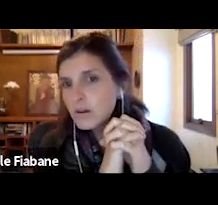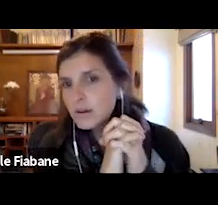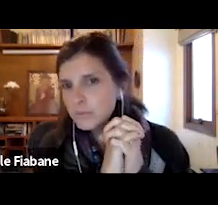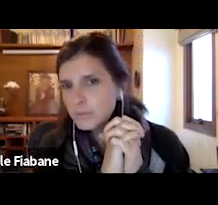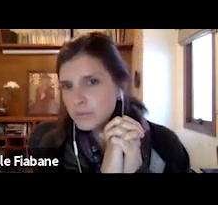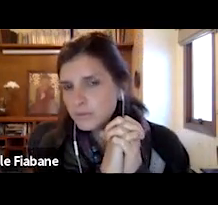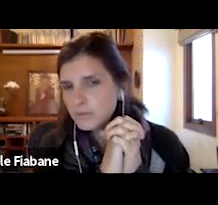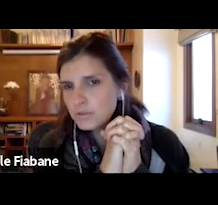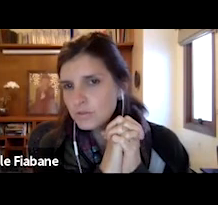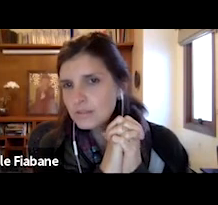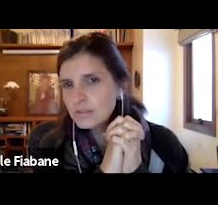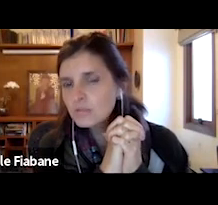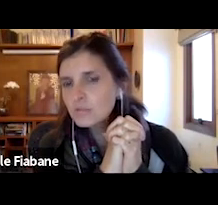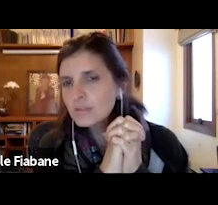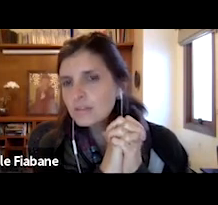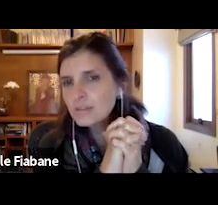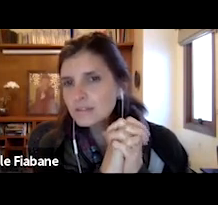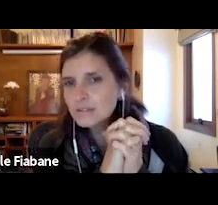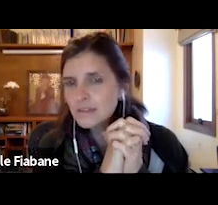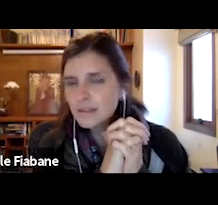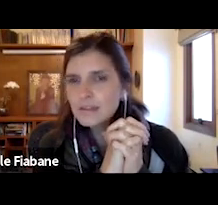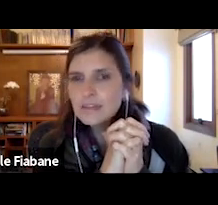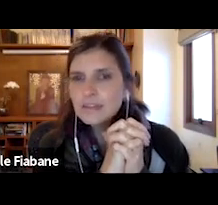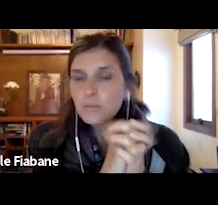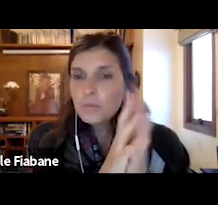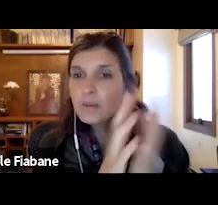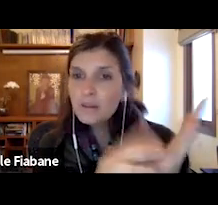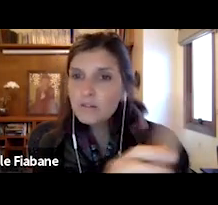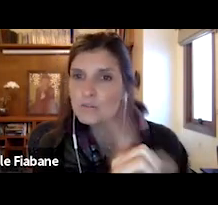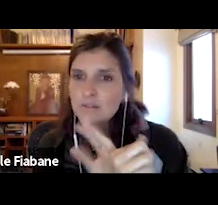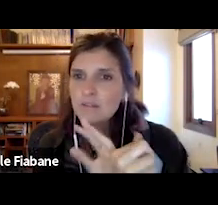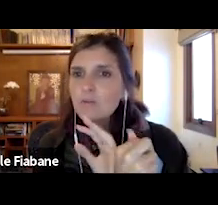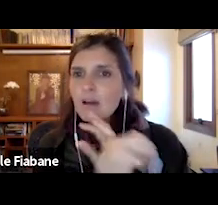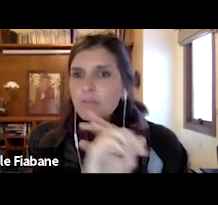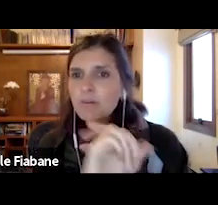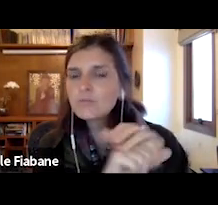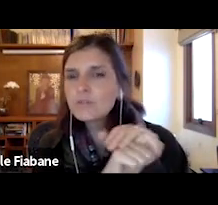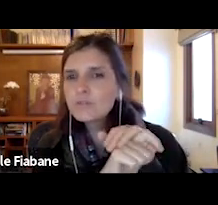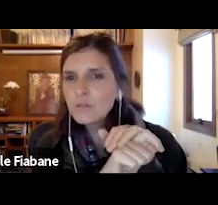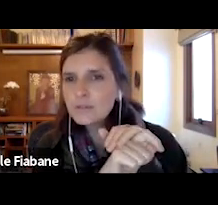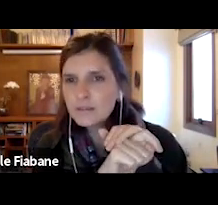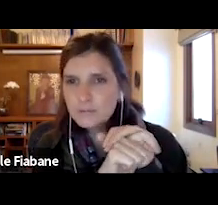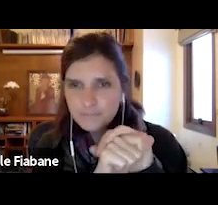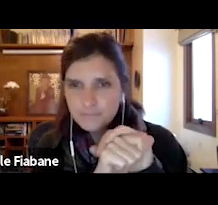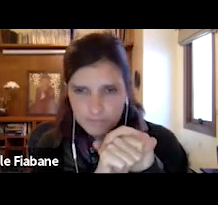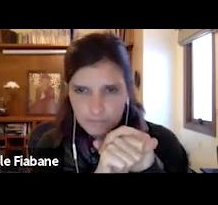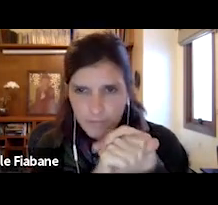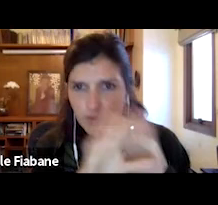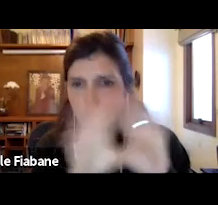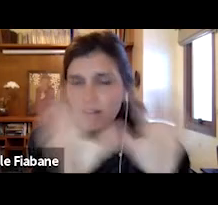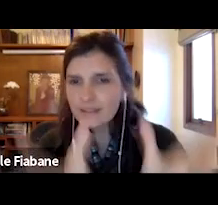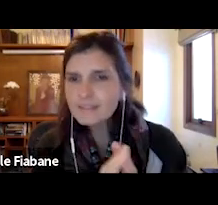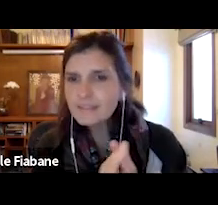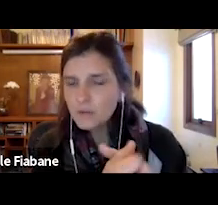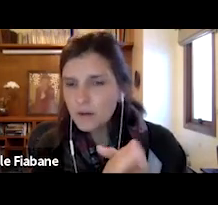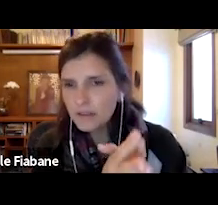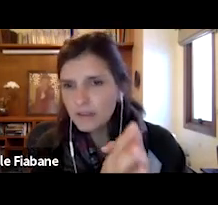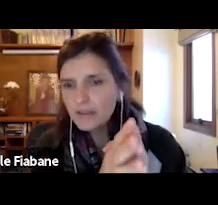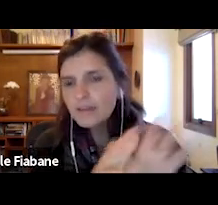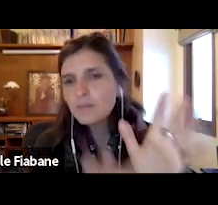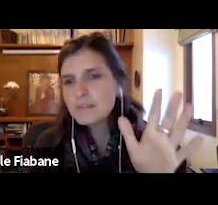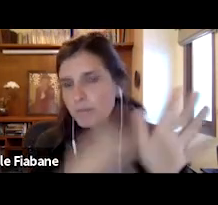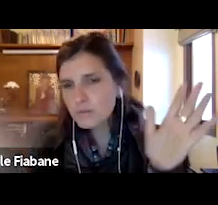5 campos, por isso que a gente tem 5 diretrizes, né? Então, primeiro, a gente precisa educar para a cultura de doação. Eu vou falar das 5